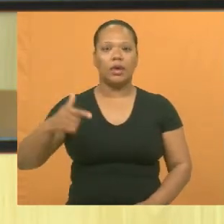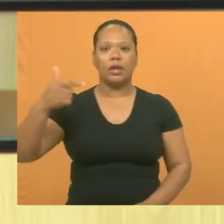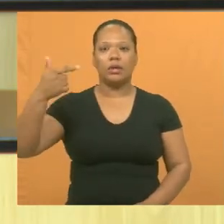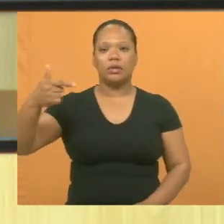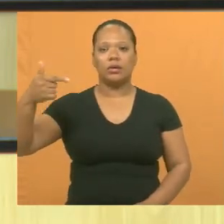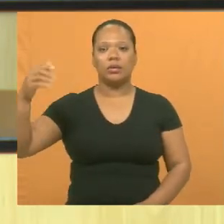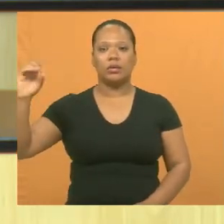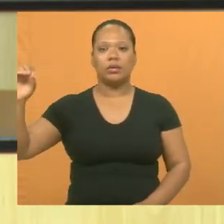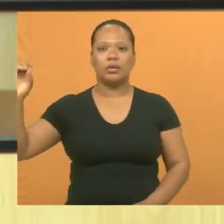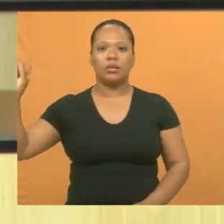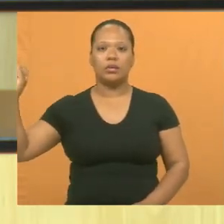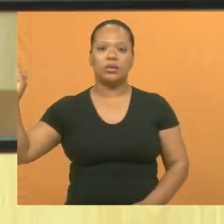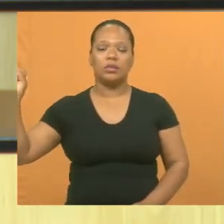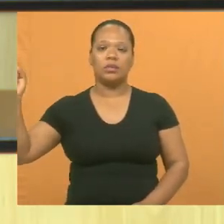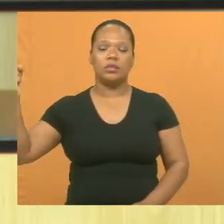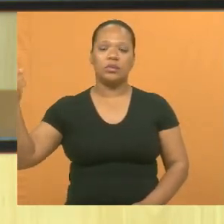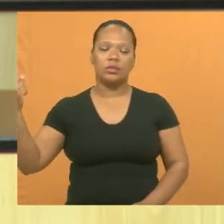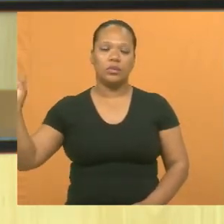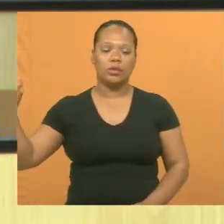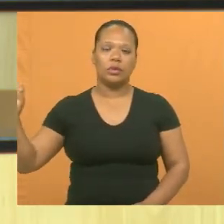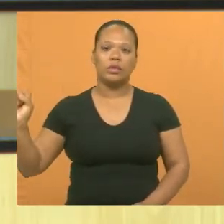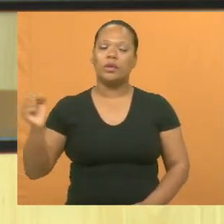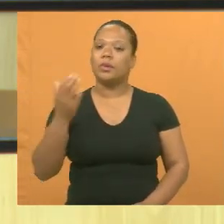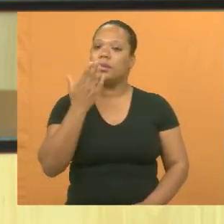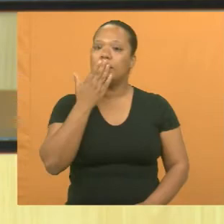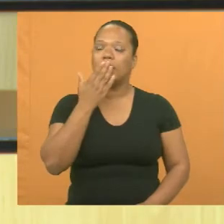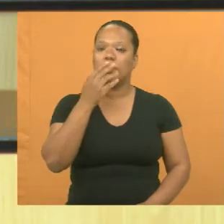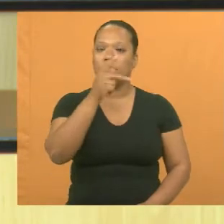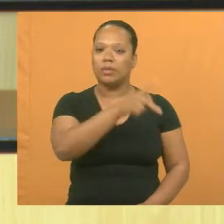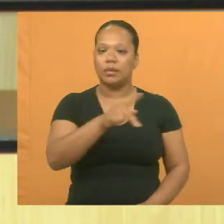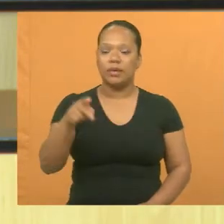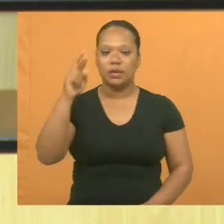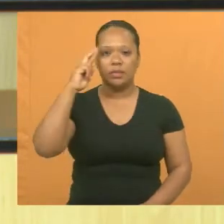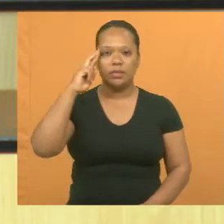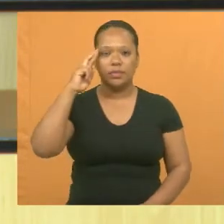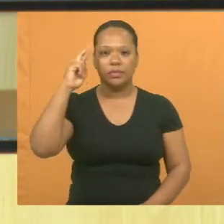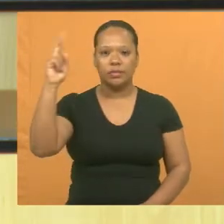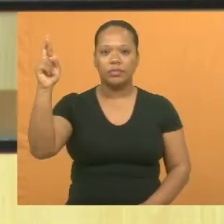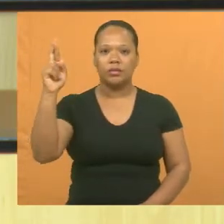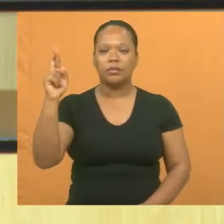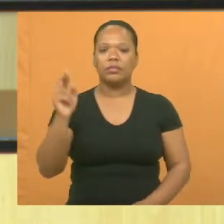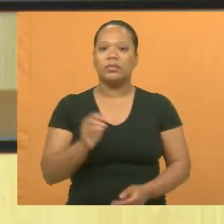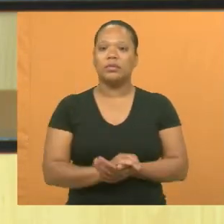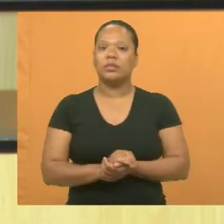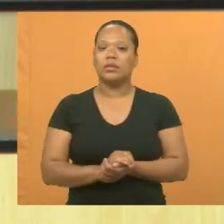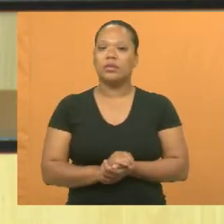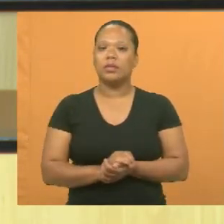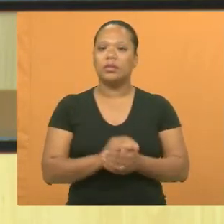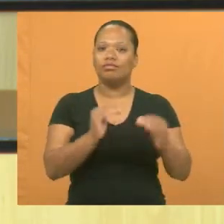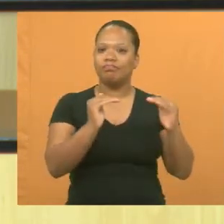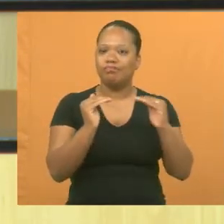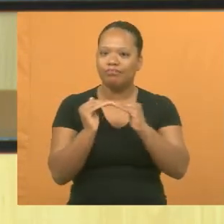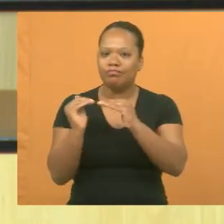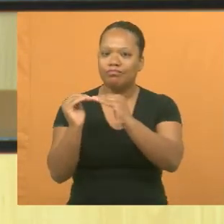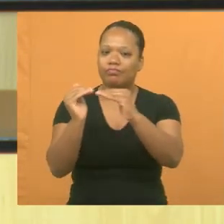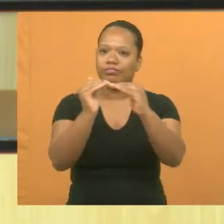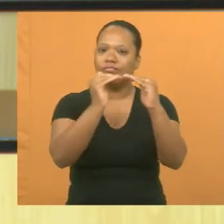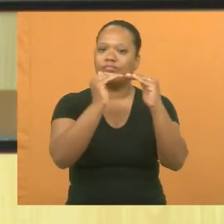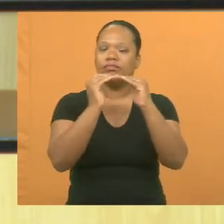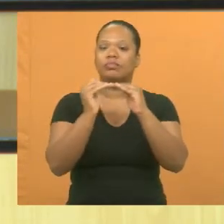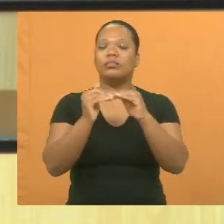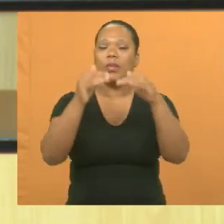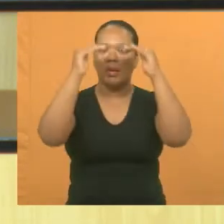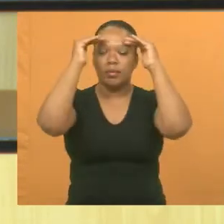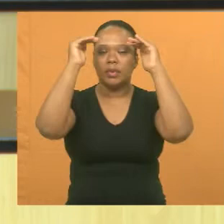229/2018. Requeremos a excelentíssima senhora presidente desta casa, ouvido e aprovado pela Igreja Plenário, cumpridas